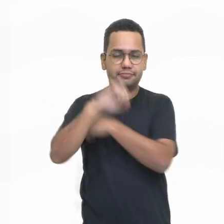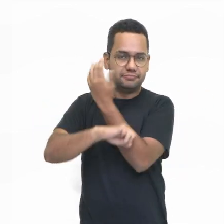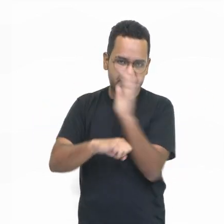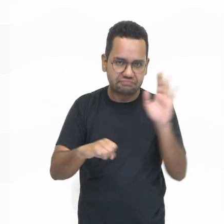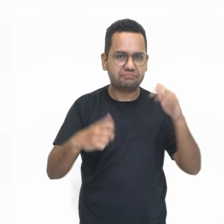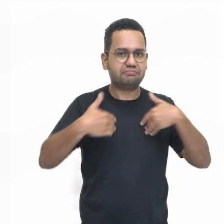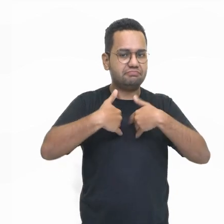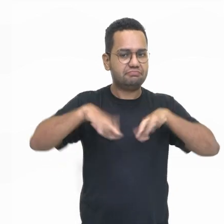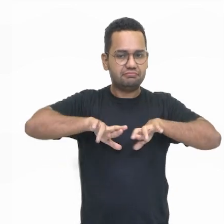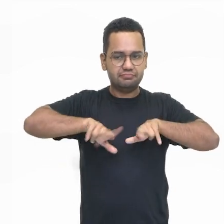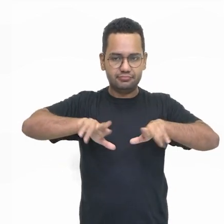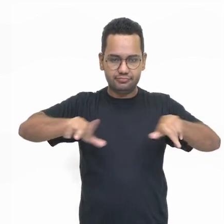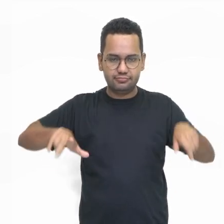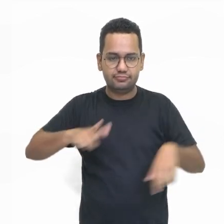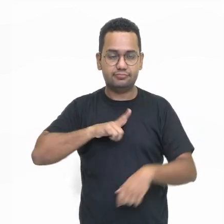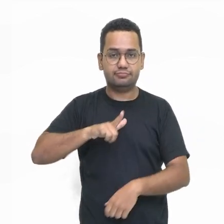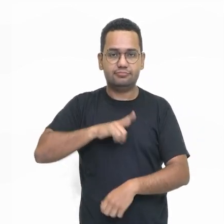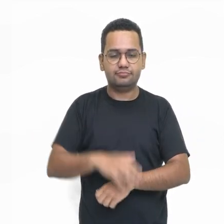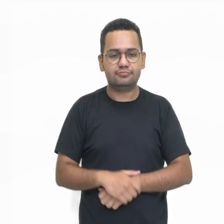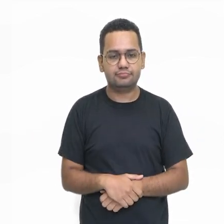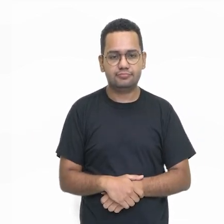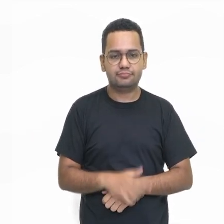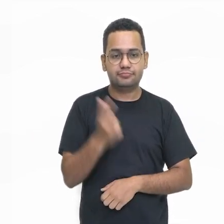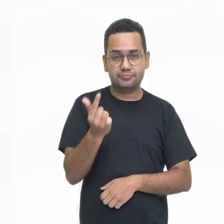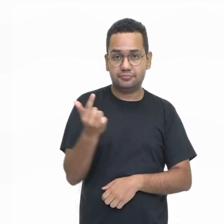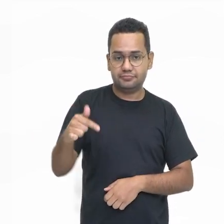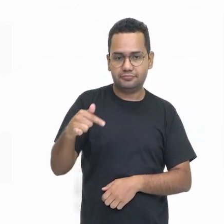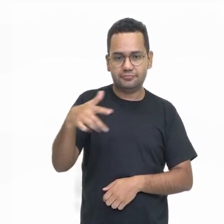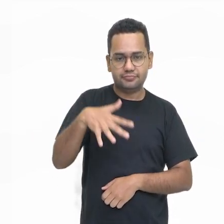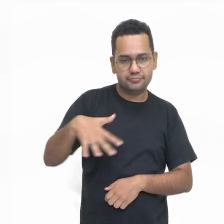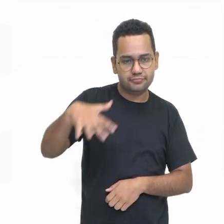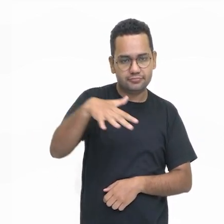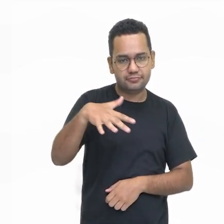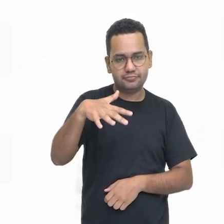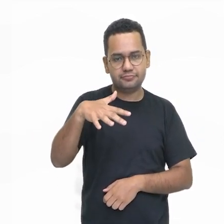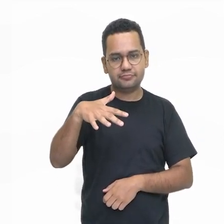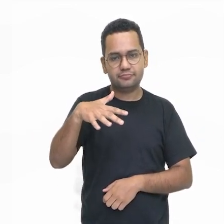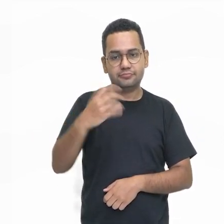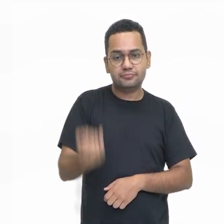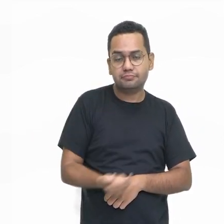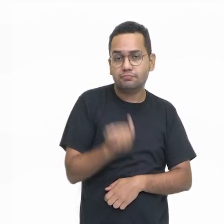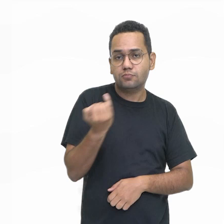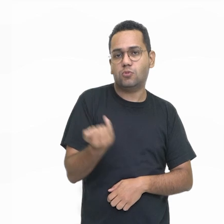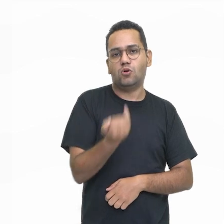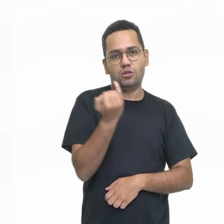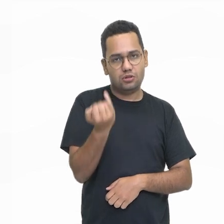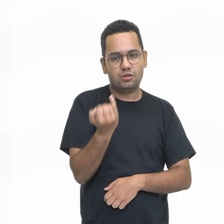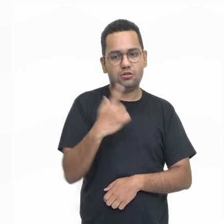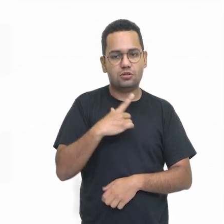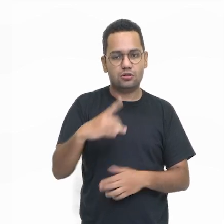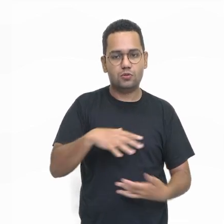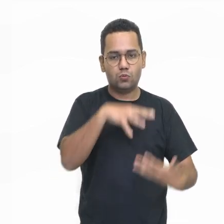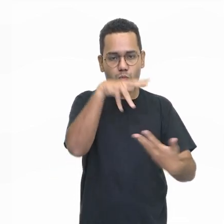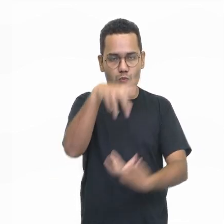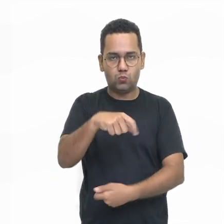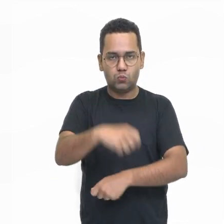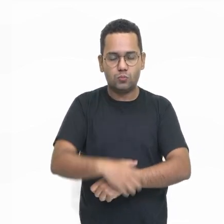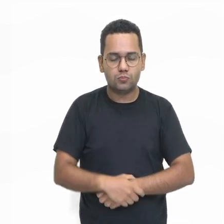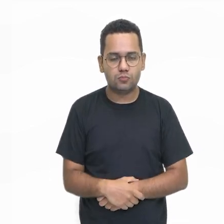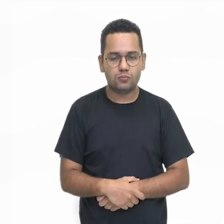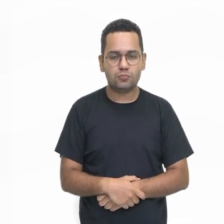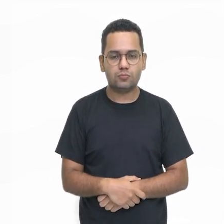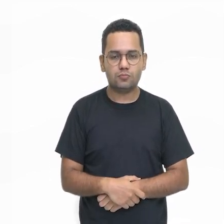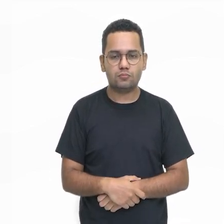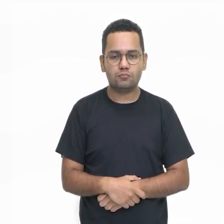de biodiversidade e uma das 27 áreas críticas de biodiversidade do planeta. Ele traz, ou